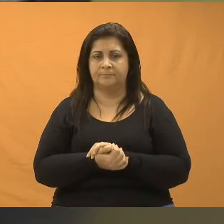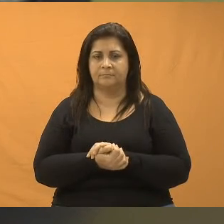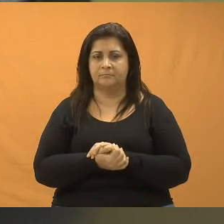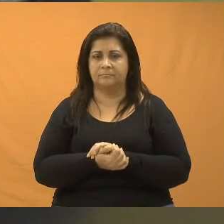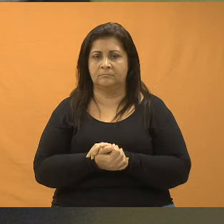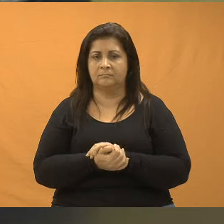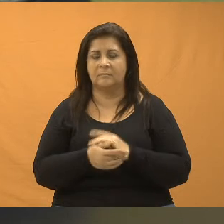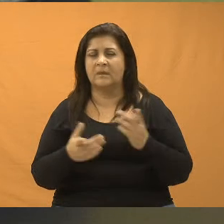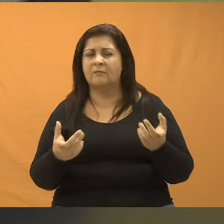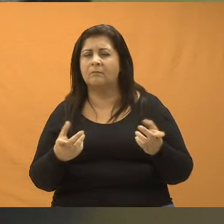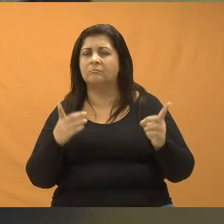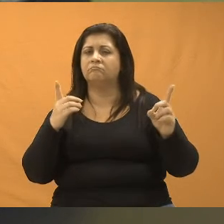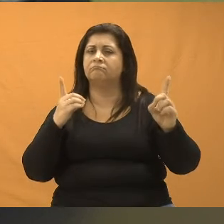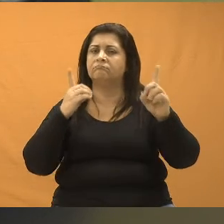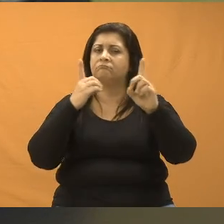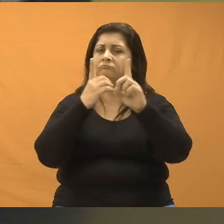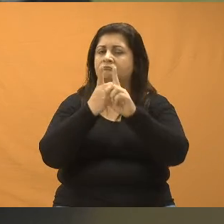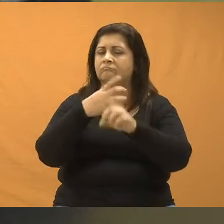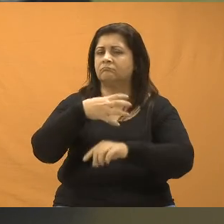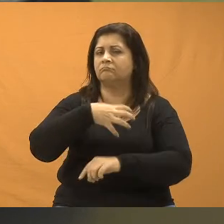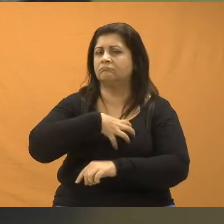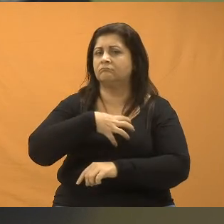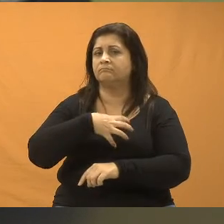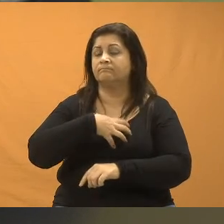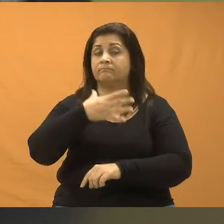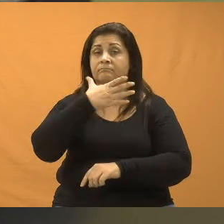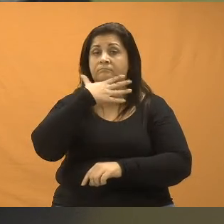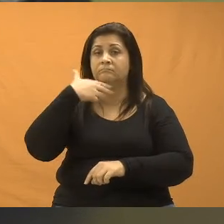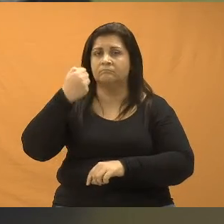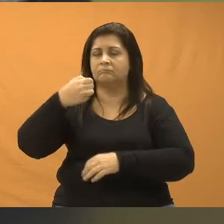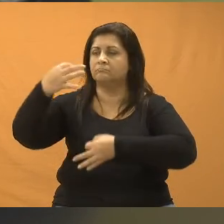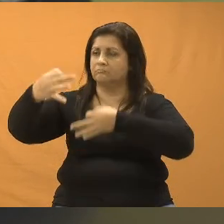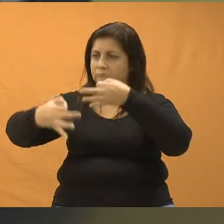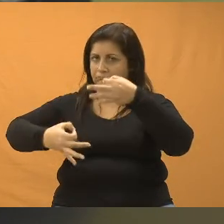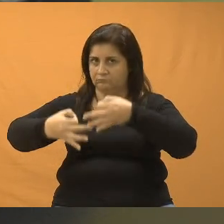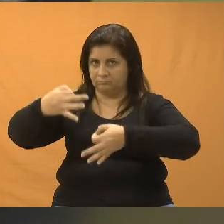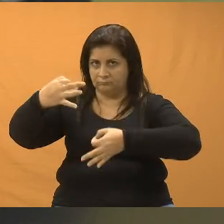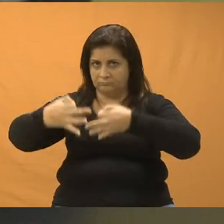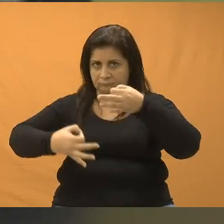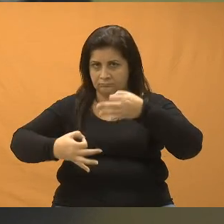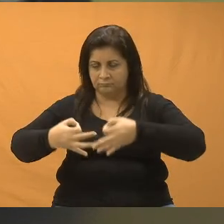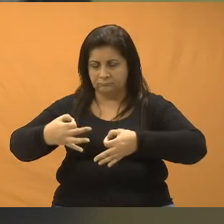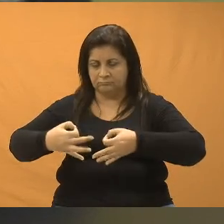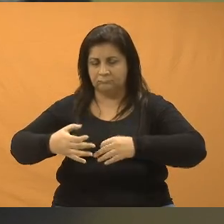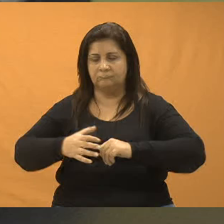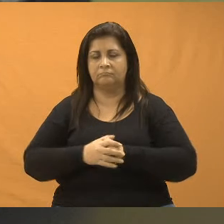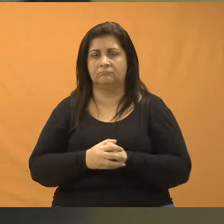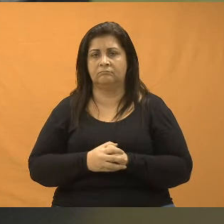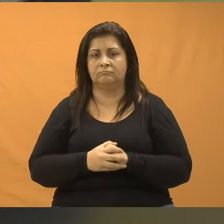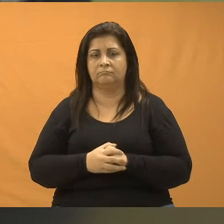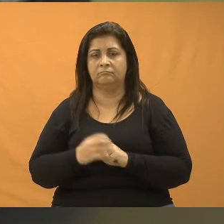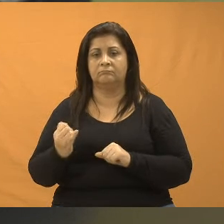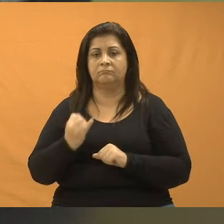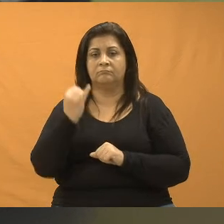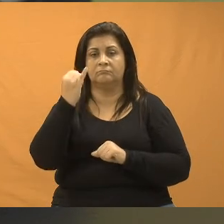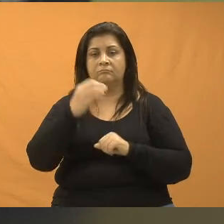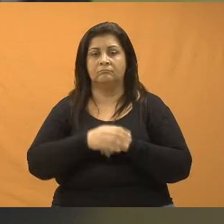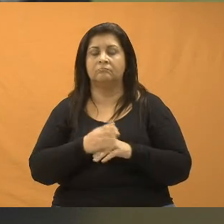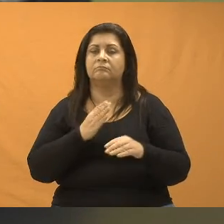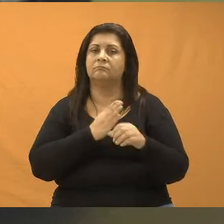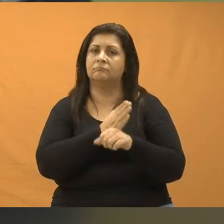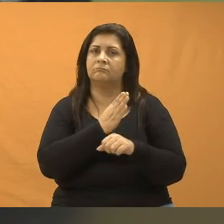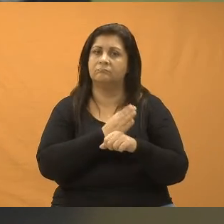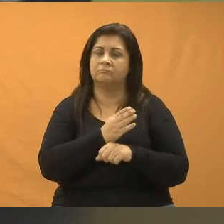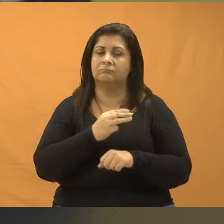vai achar um meio que melhor juridicamente seja o meio mais viável. É importante a participação